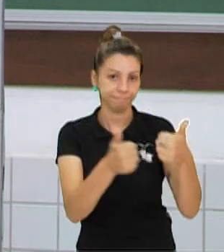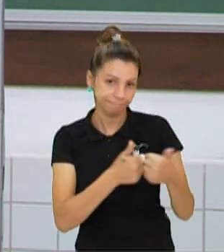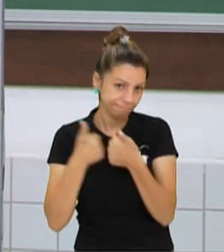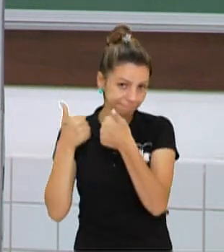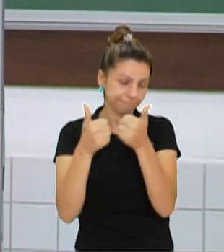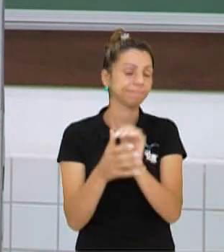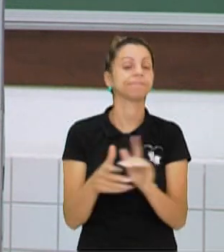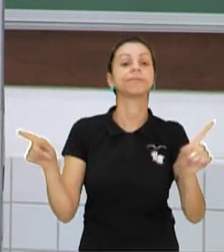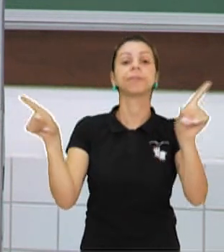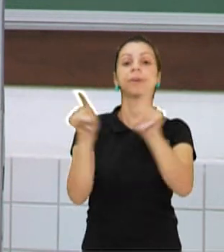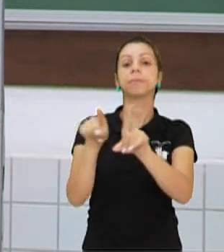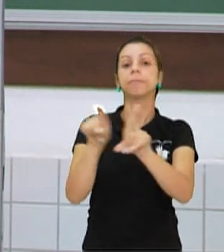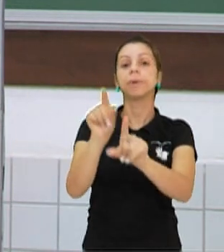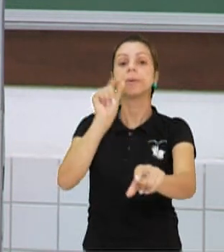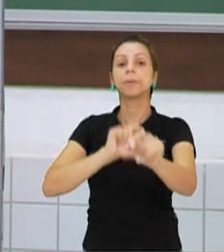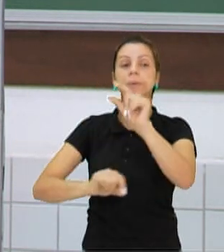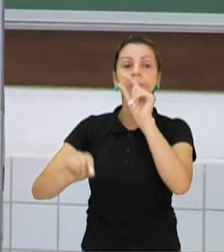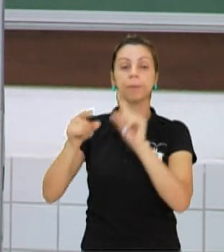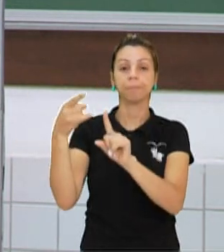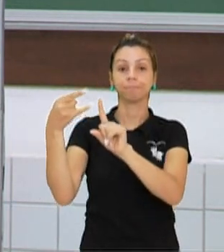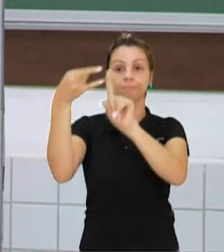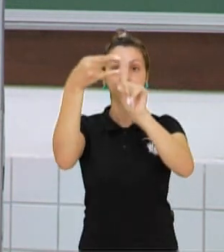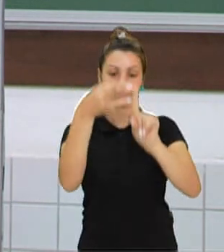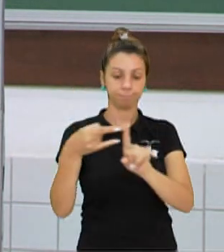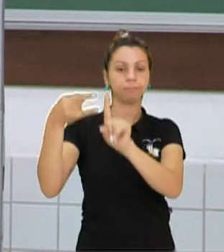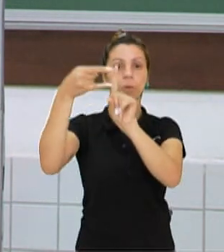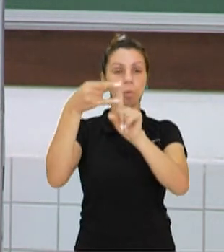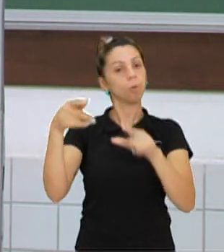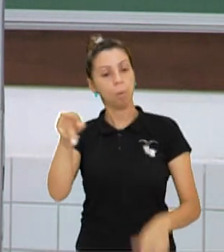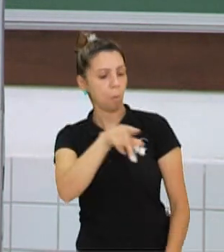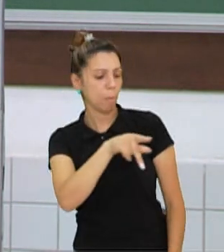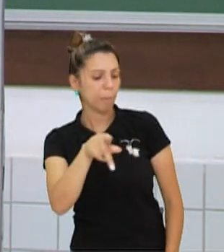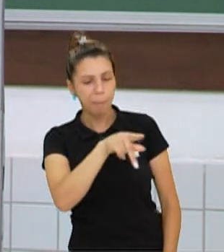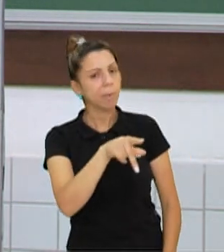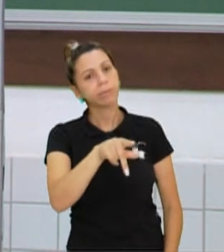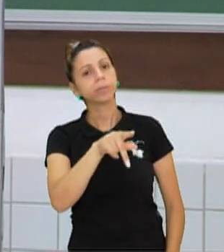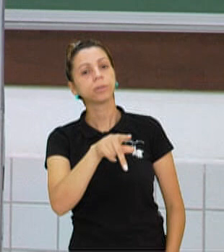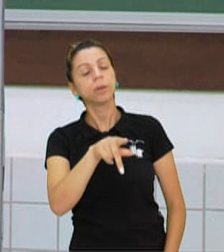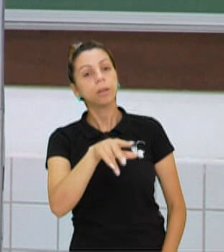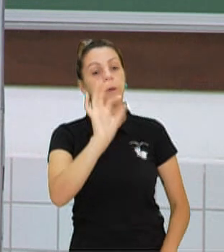beleza? Também temos, os Meets. Seus professores estão aí,